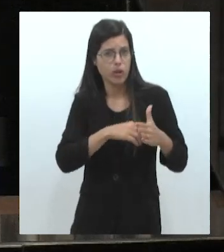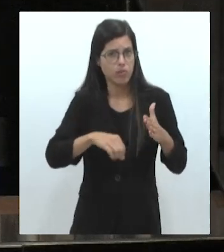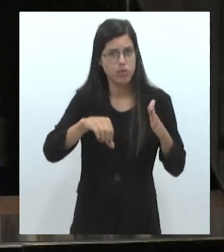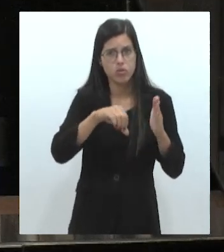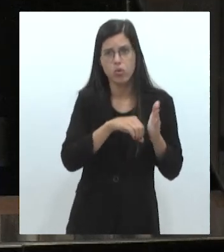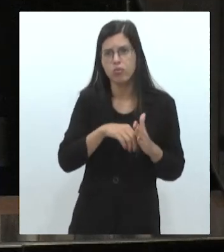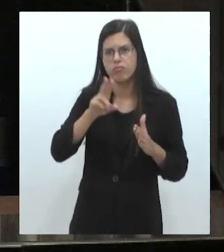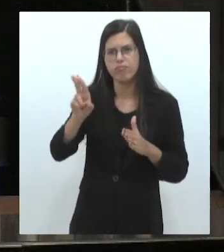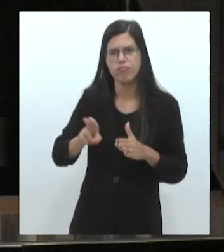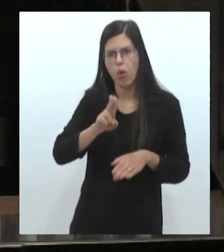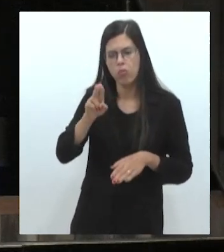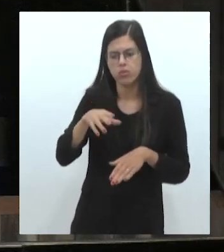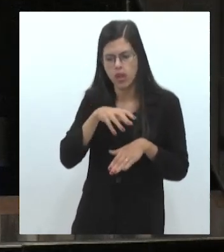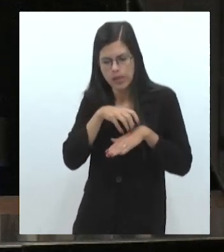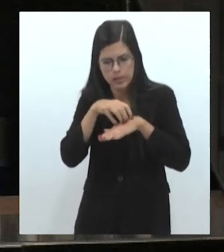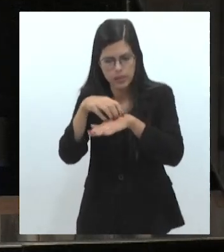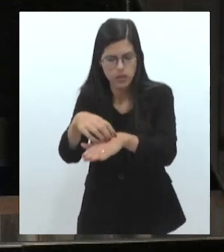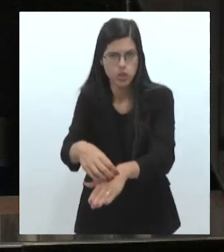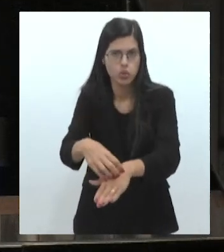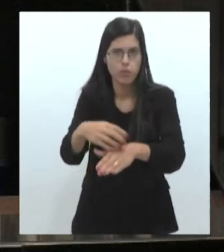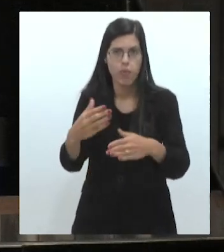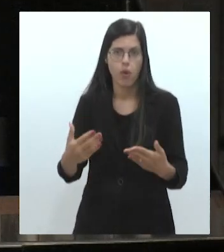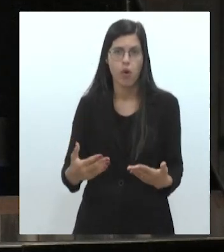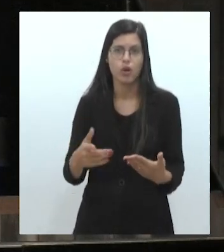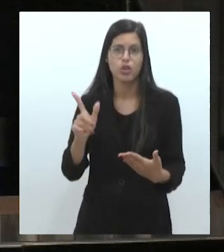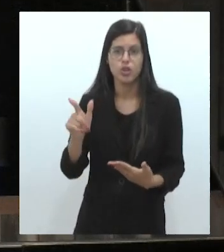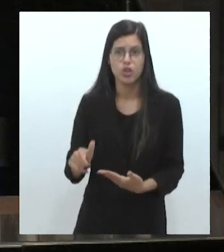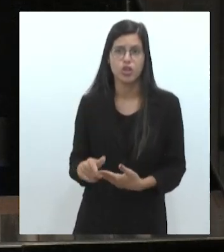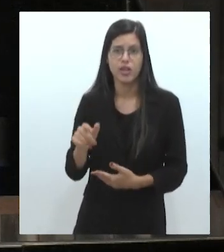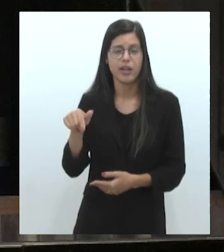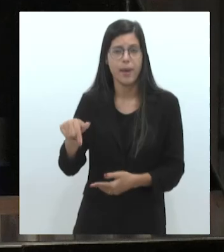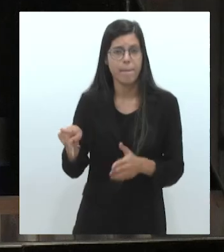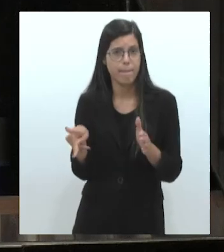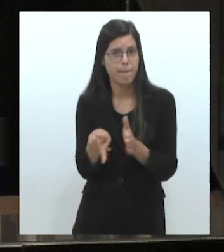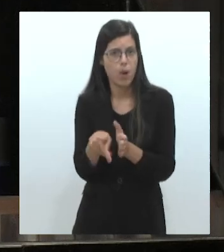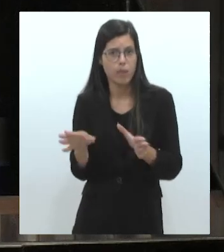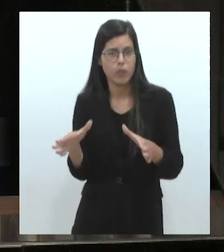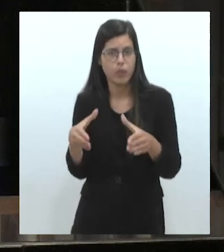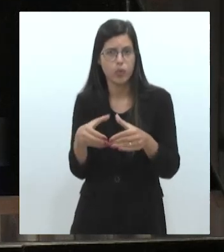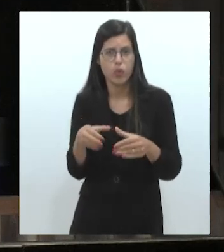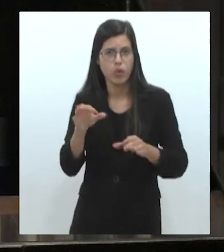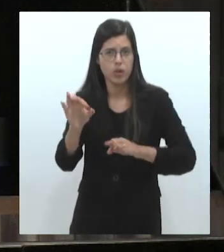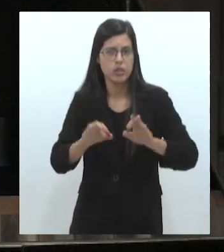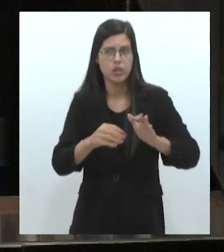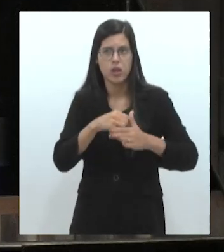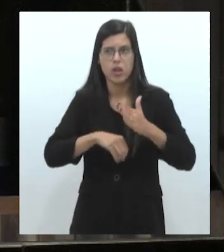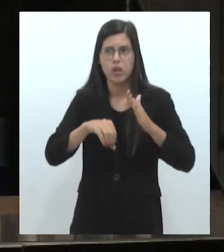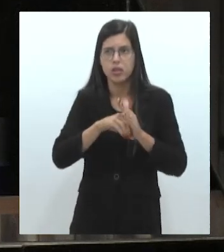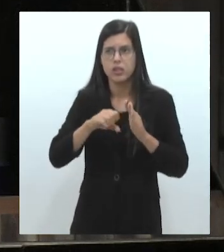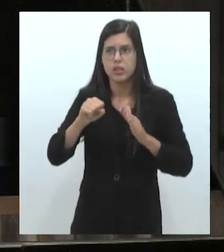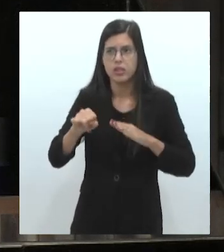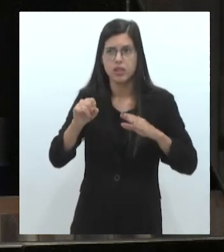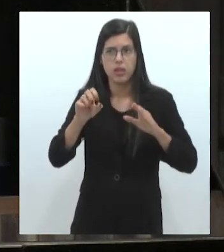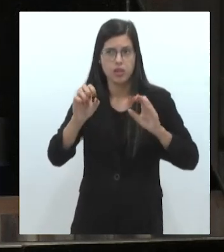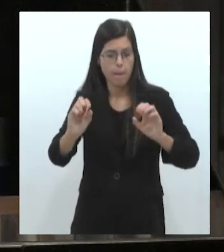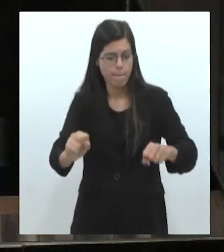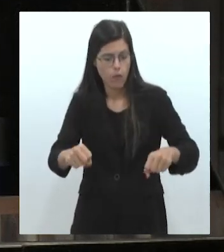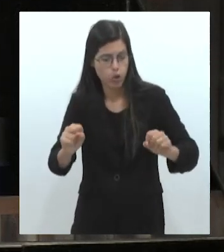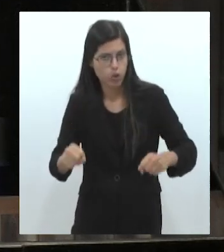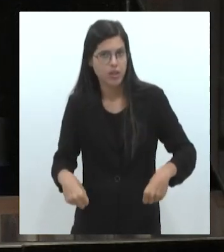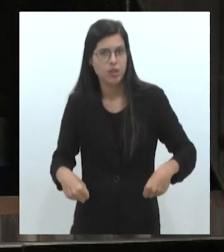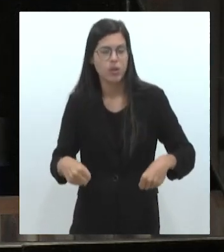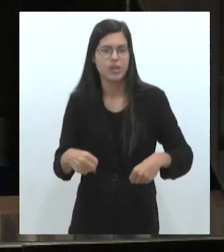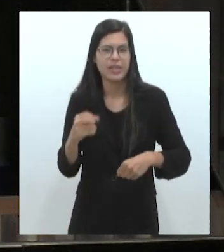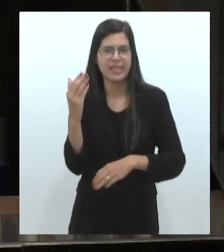usar transporte que é chancelado pelas organizações criminosas. Se você é mototáxi na favela, se você tem